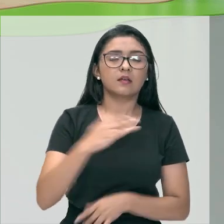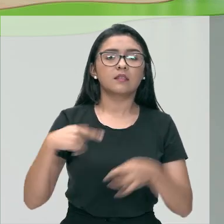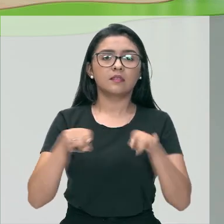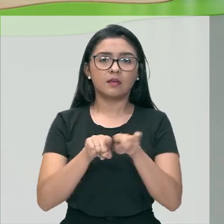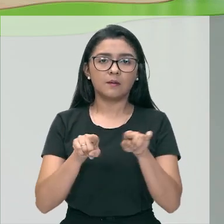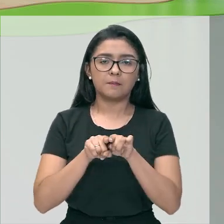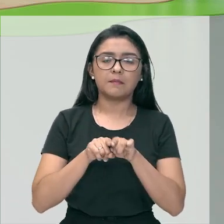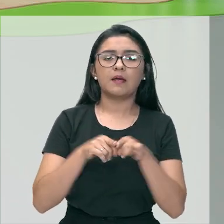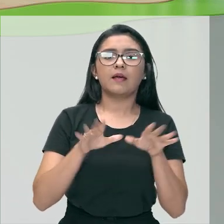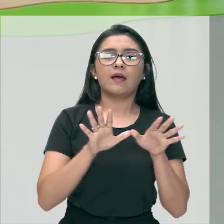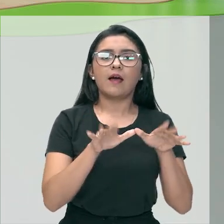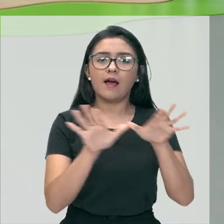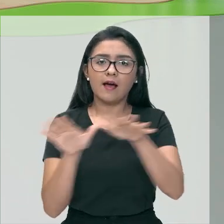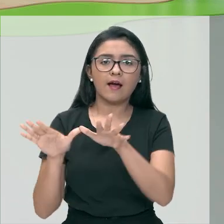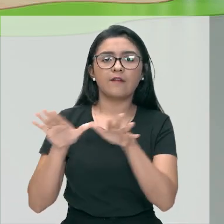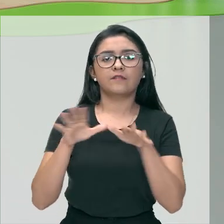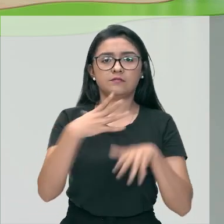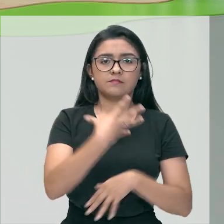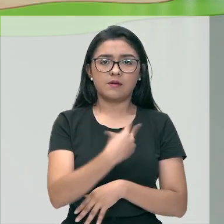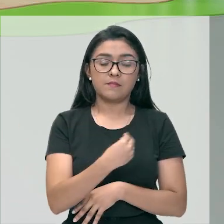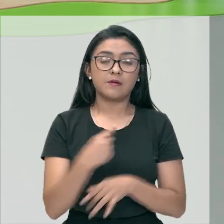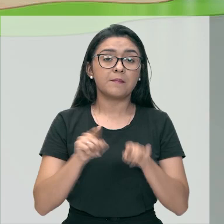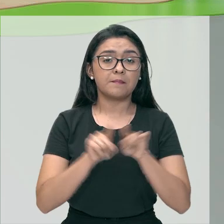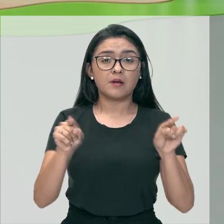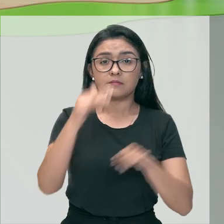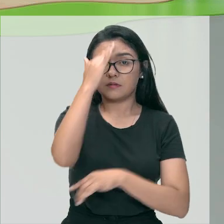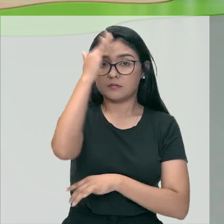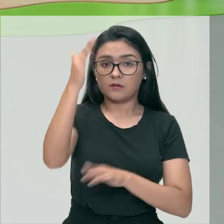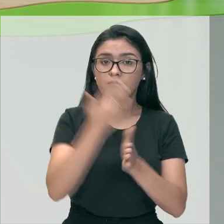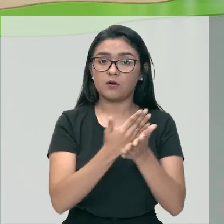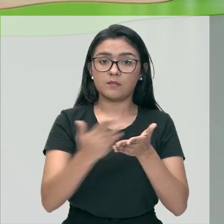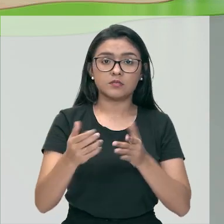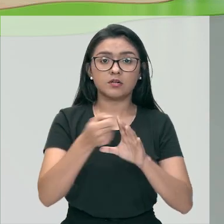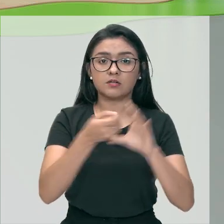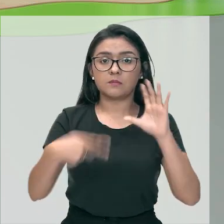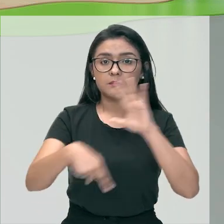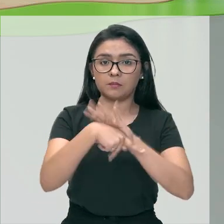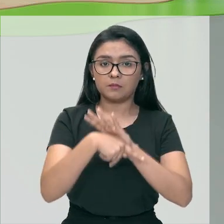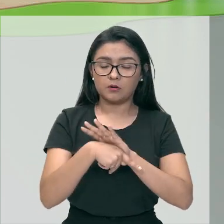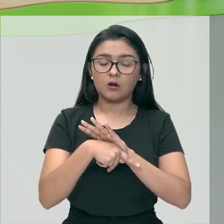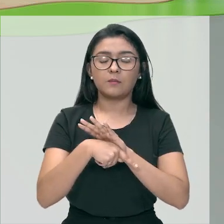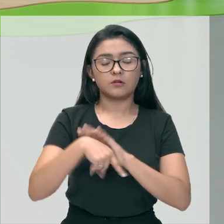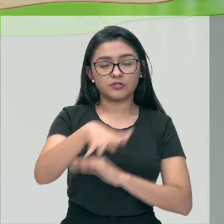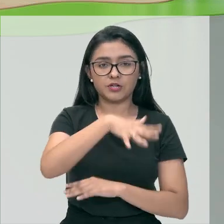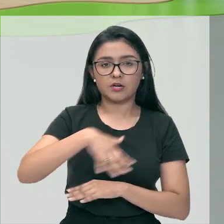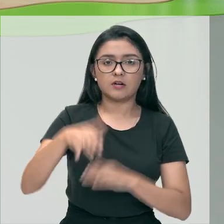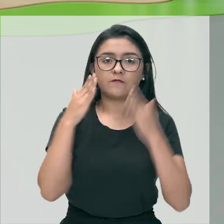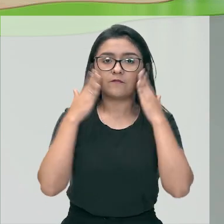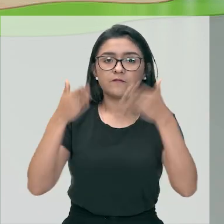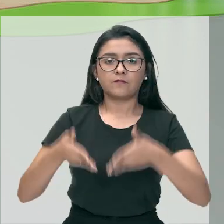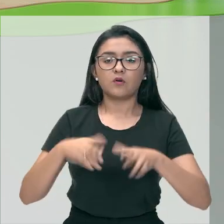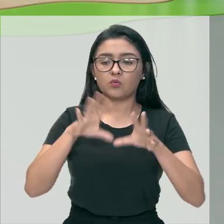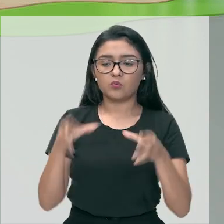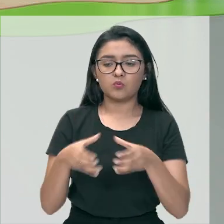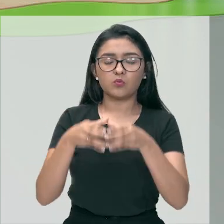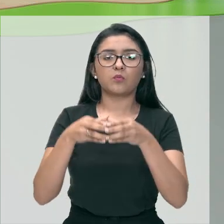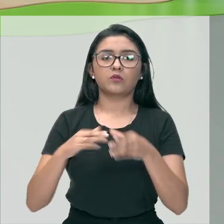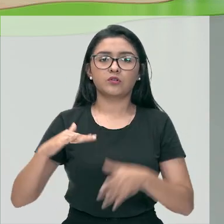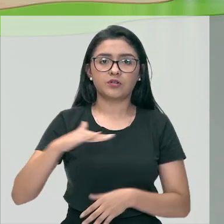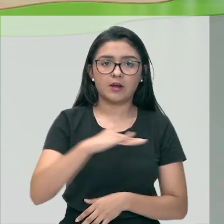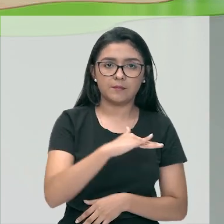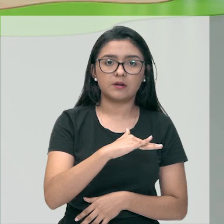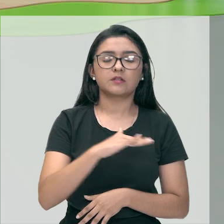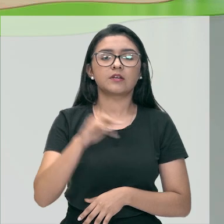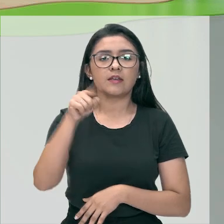répteis, a gente vai falar também sobre as aves, os mamíferos, mas inicialmente a gente vai ver as características gerais e específicas ali da classe